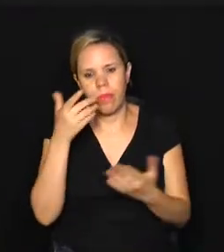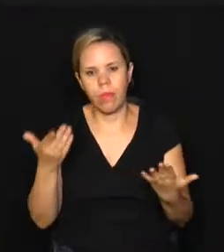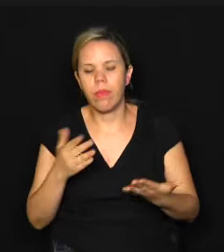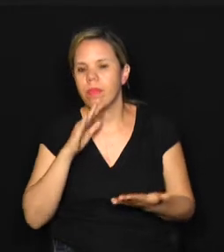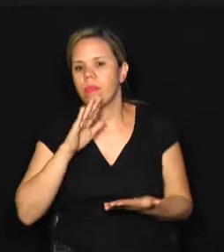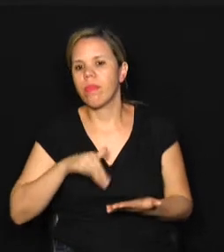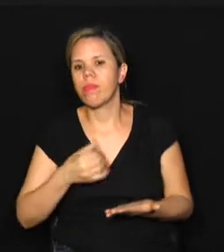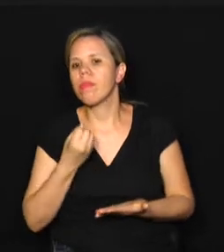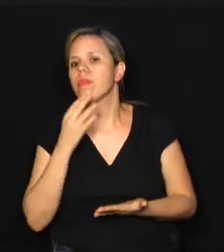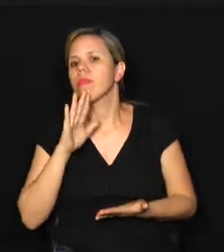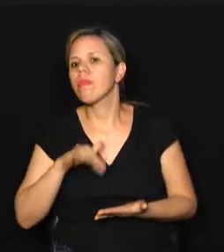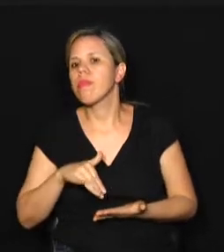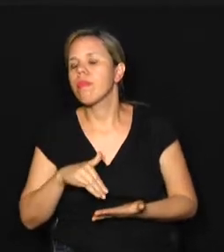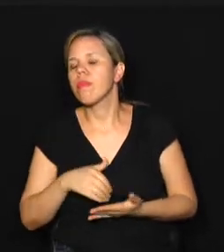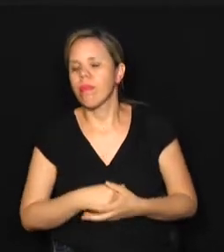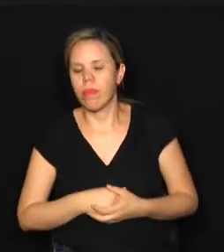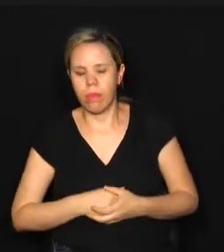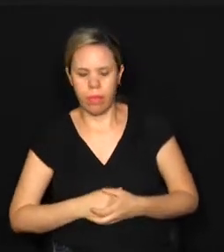tarde.